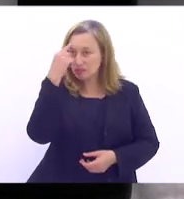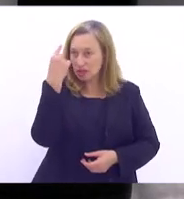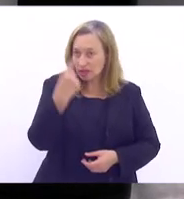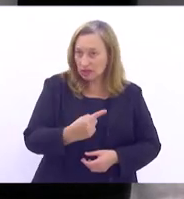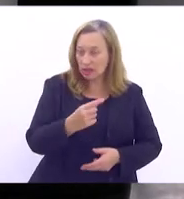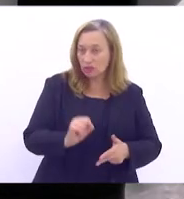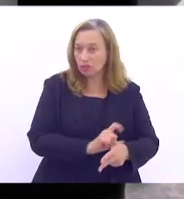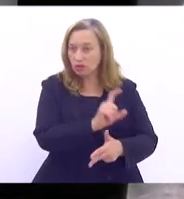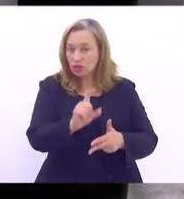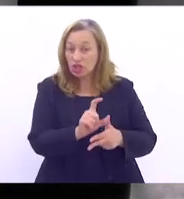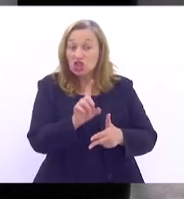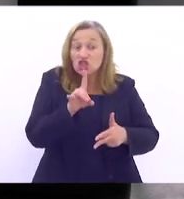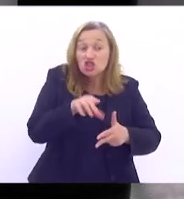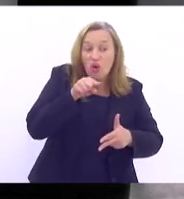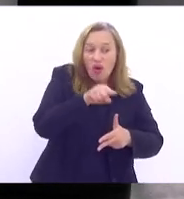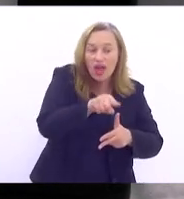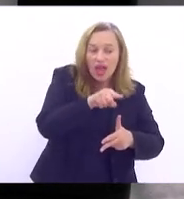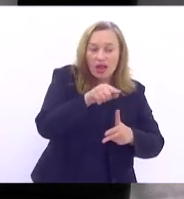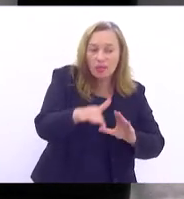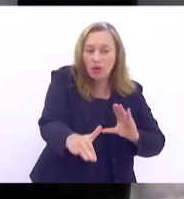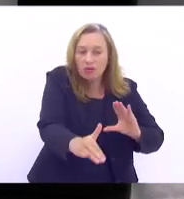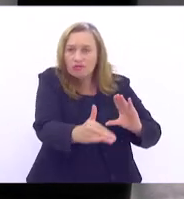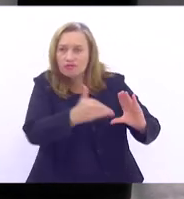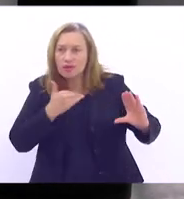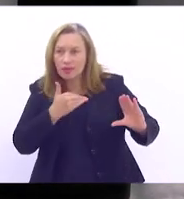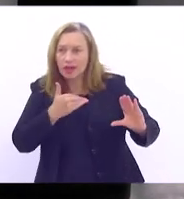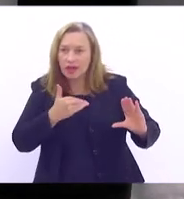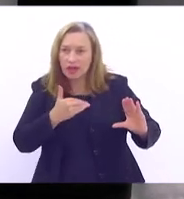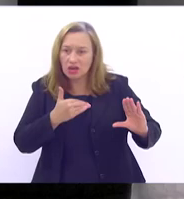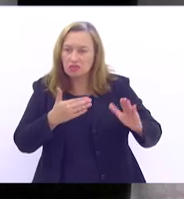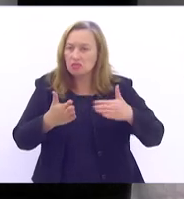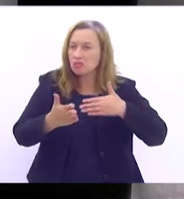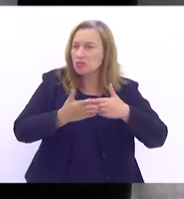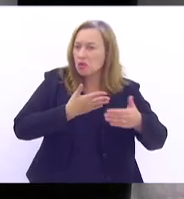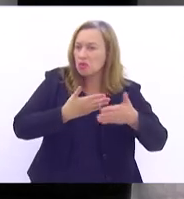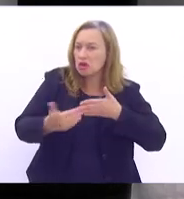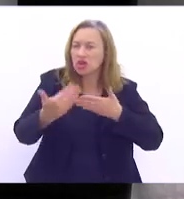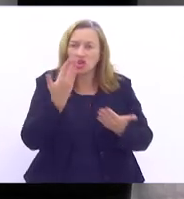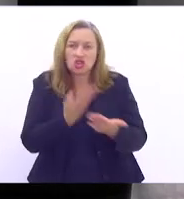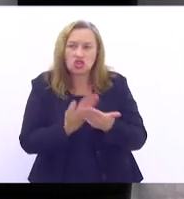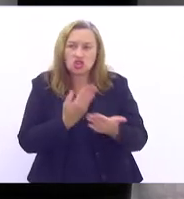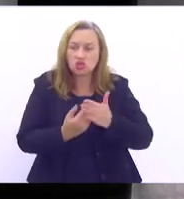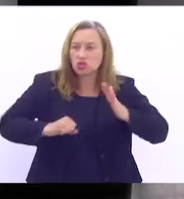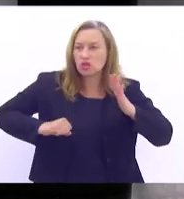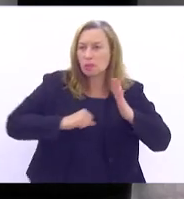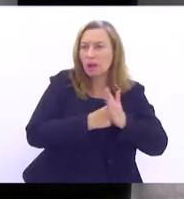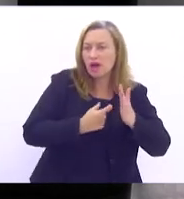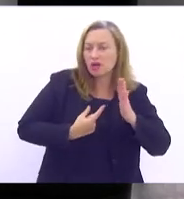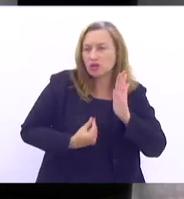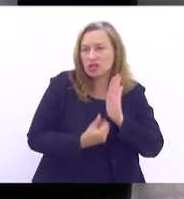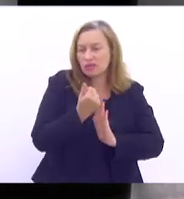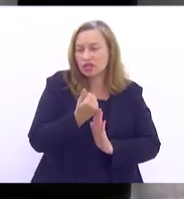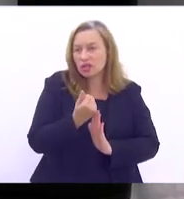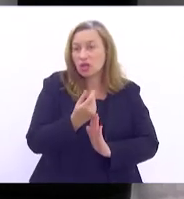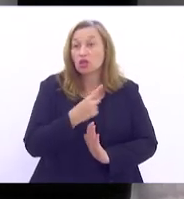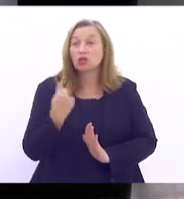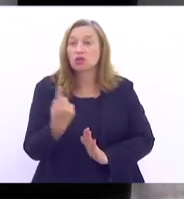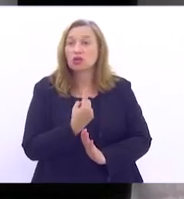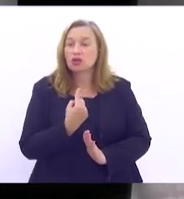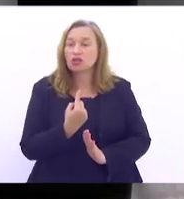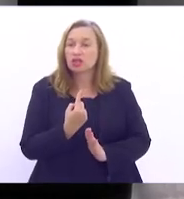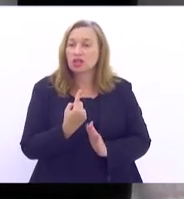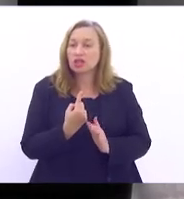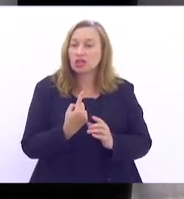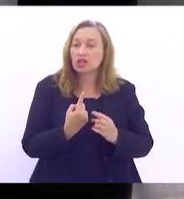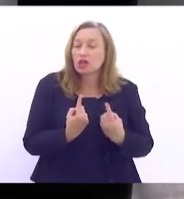algo que só ele pode enviar para cá, algo que ele já poderia fazer sem qualquer estudo de impacto orçamentário, nós estaríamos incorrendo